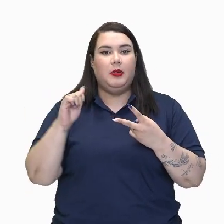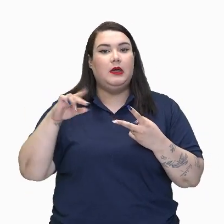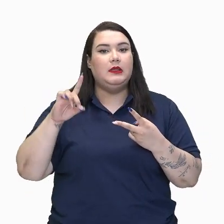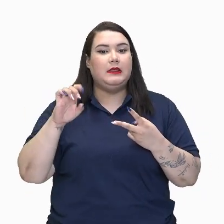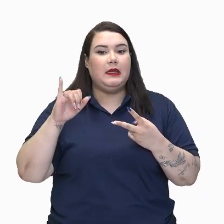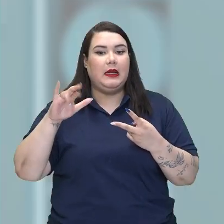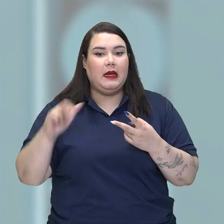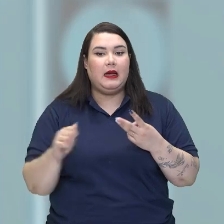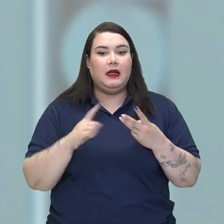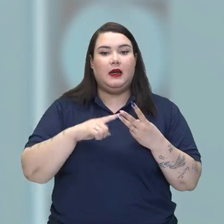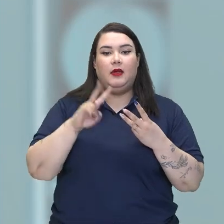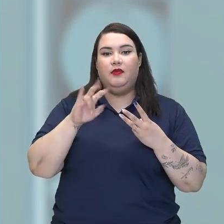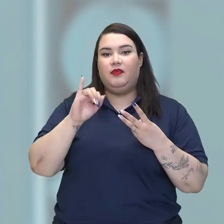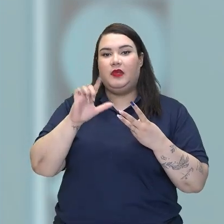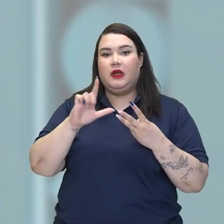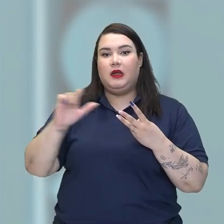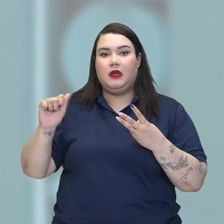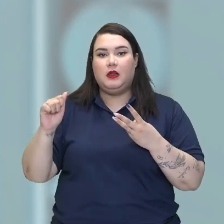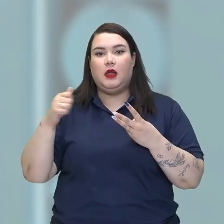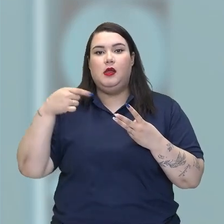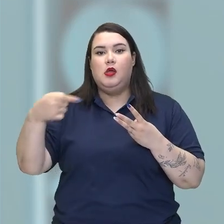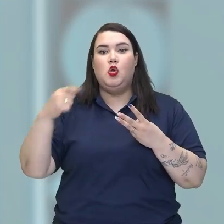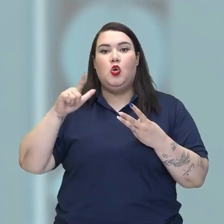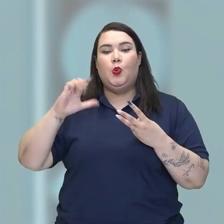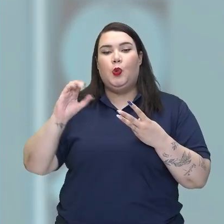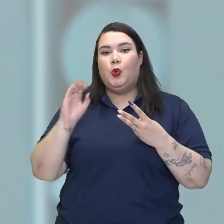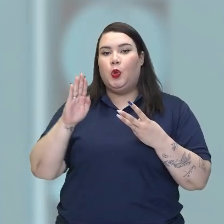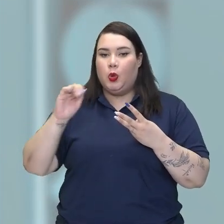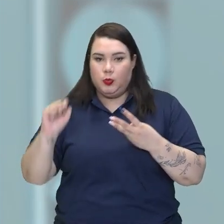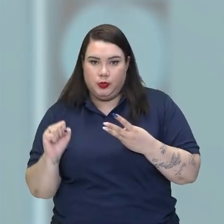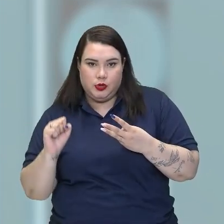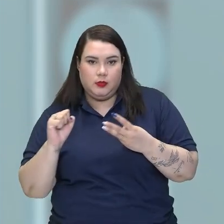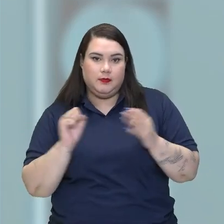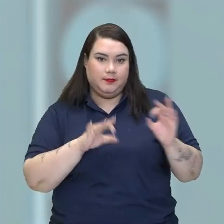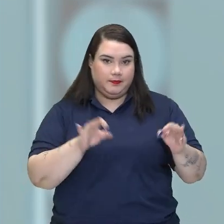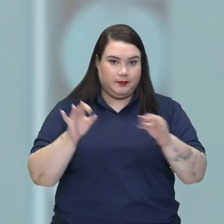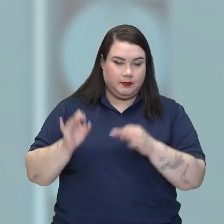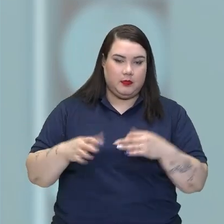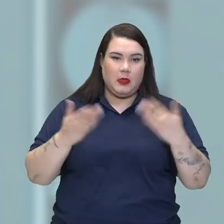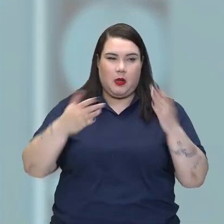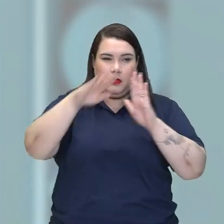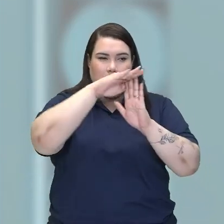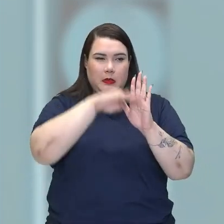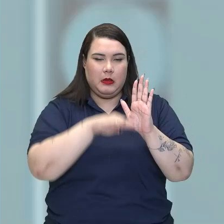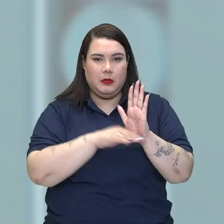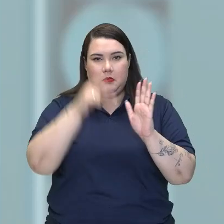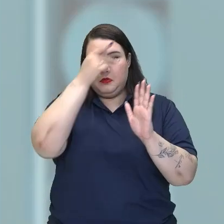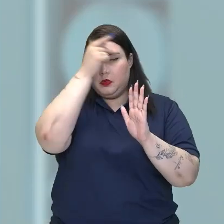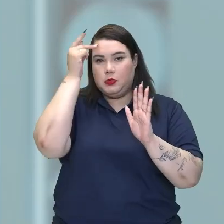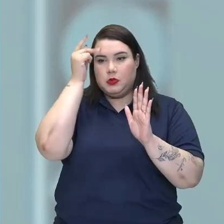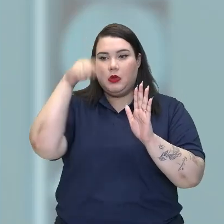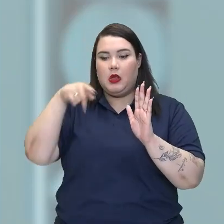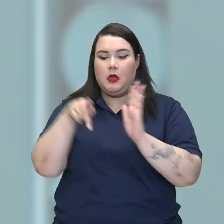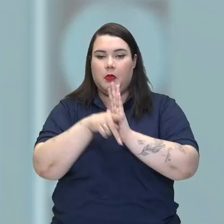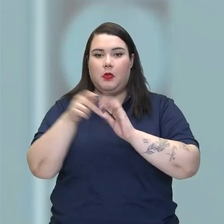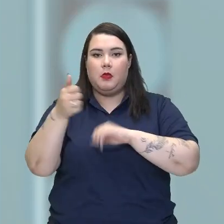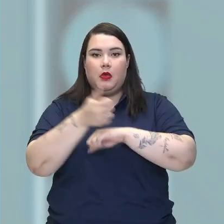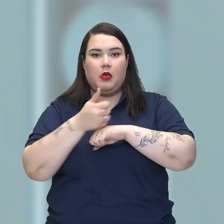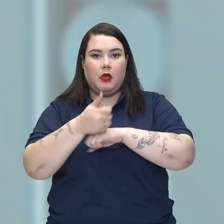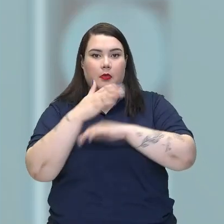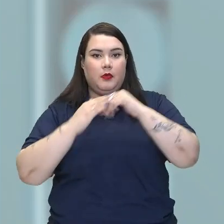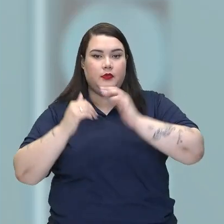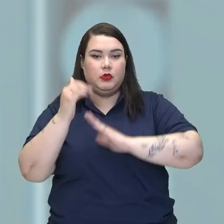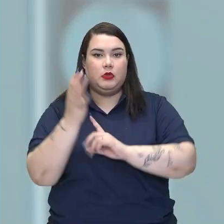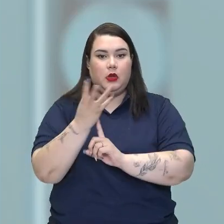um compositor, um dos grandes compositores brasileiros, escreveu as Baquianas e também fez parte. Então, várias artes, vários artistas,